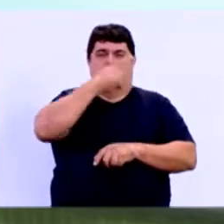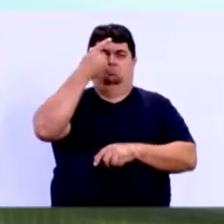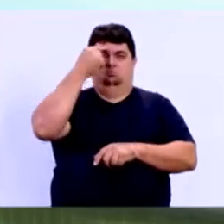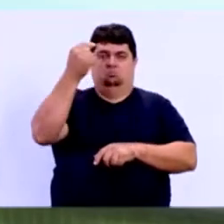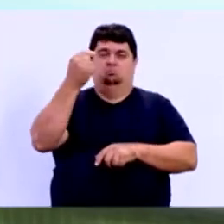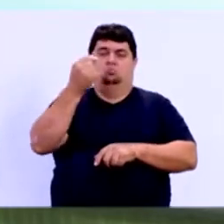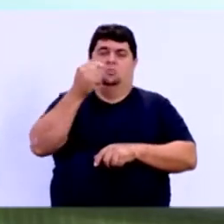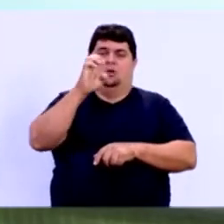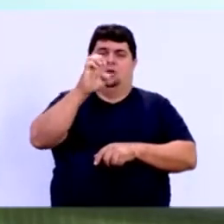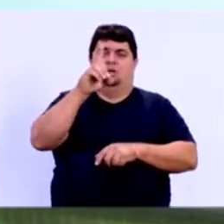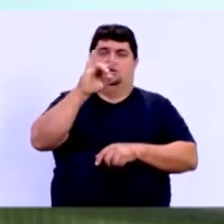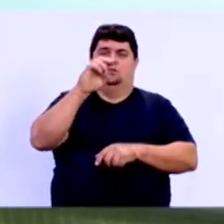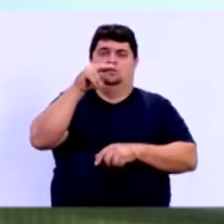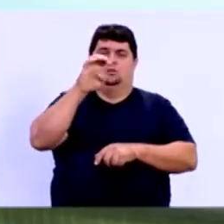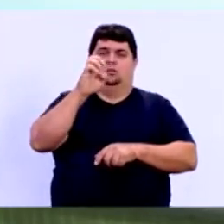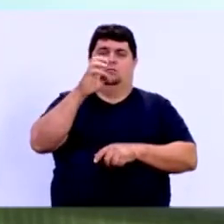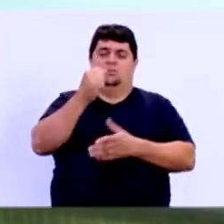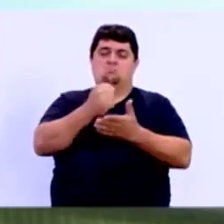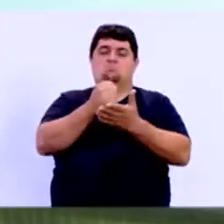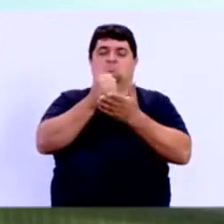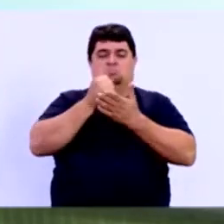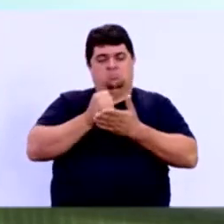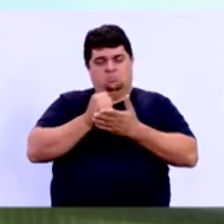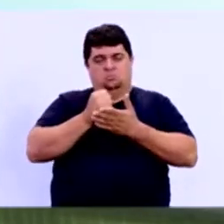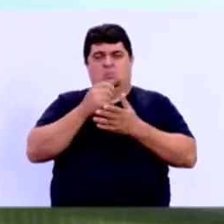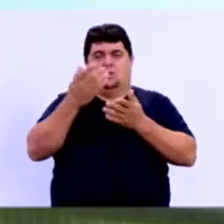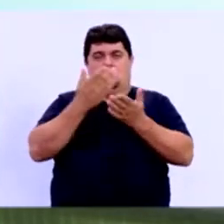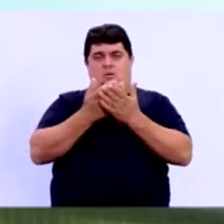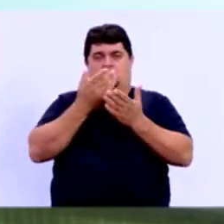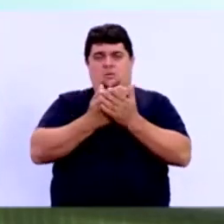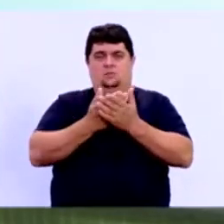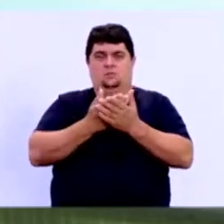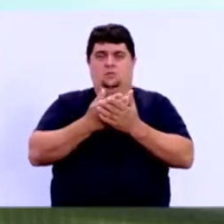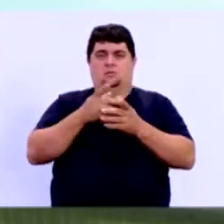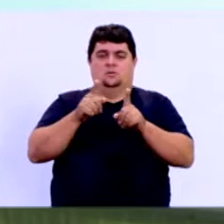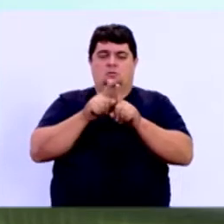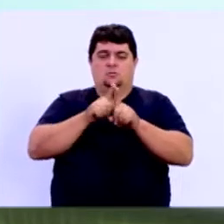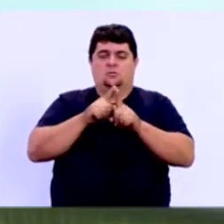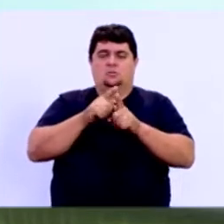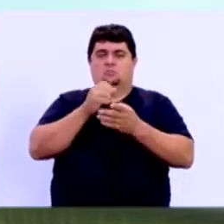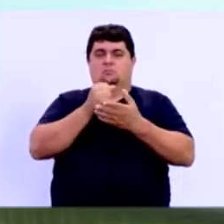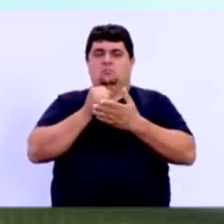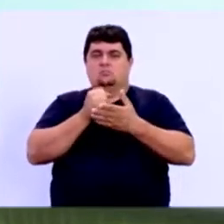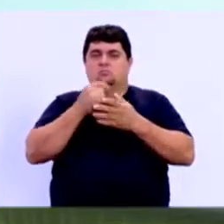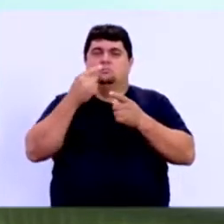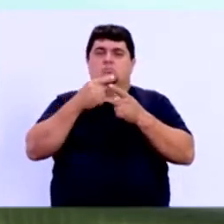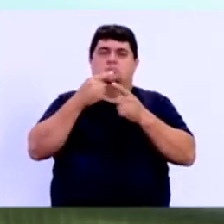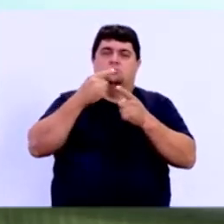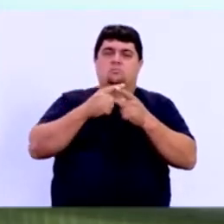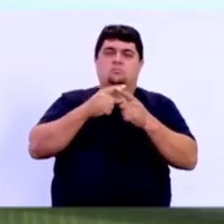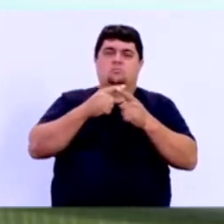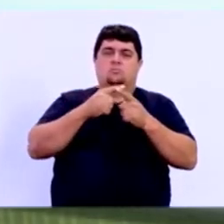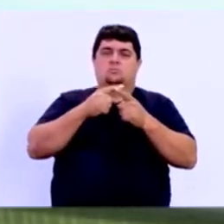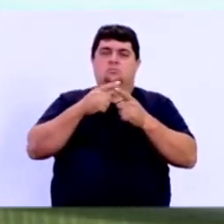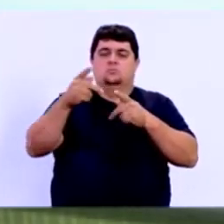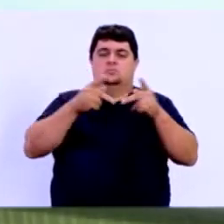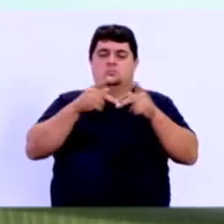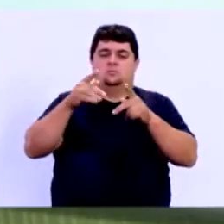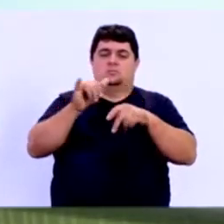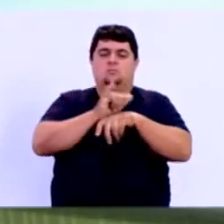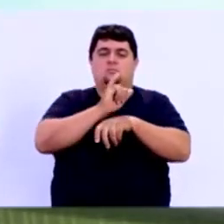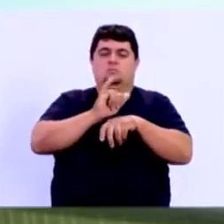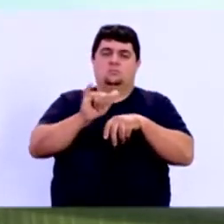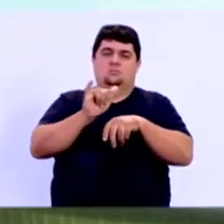né, que vem contribuir, né, com a nossa aula e nos auxiliar acerca do nosso